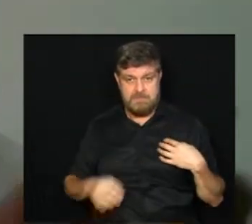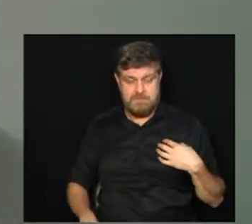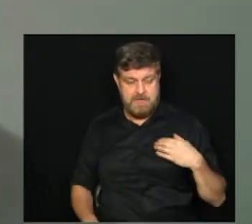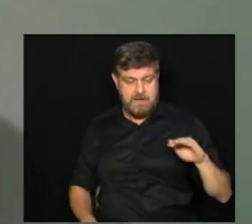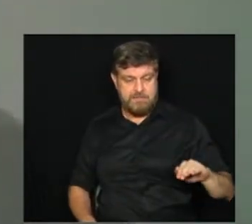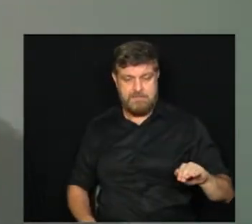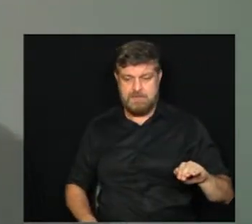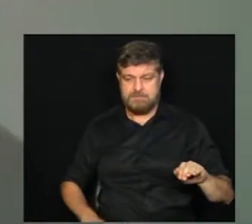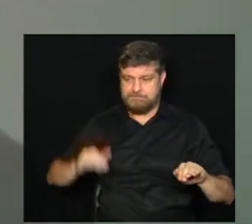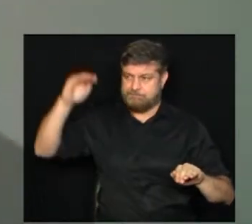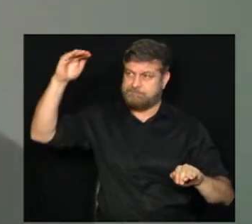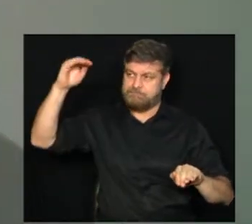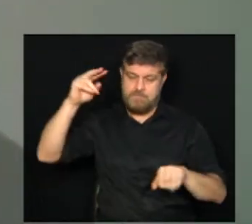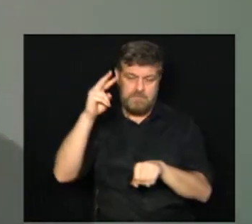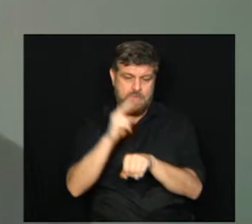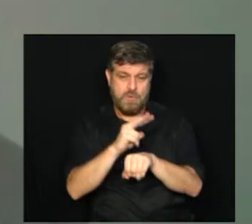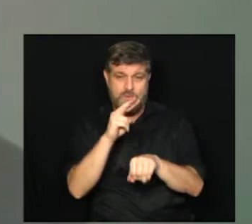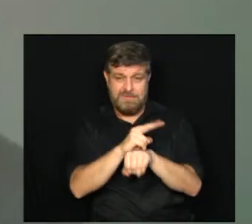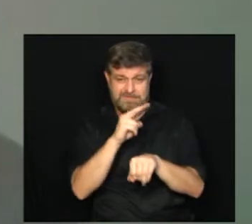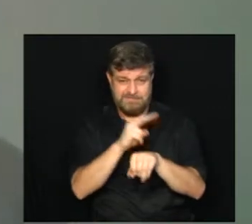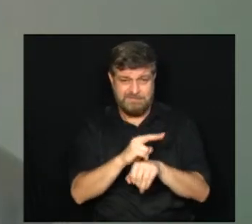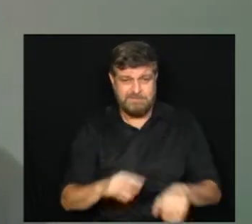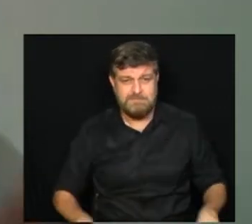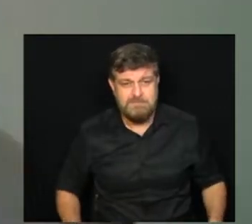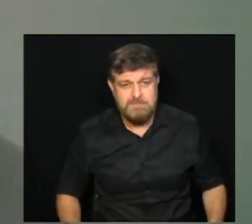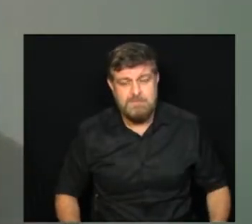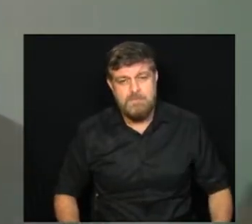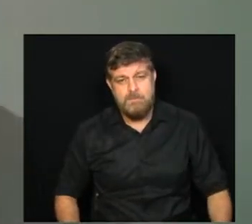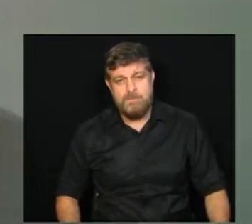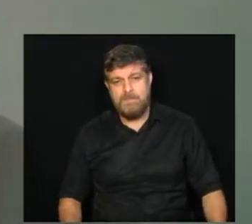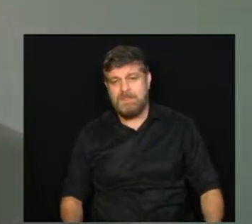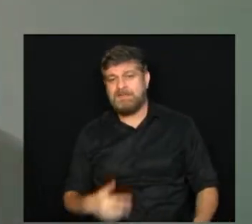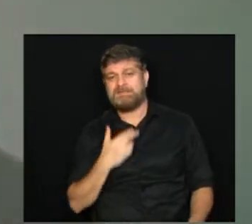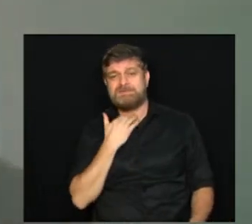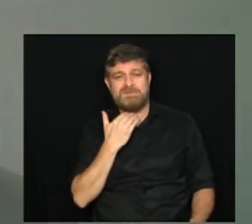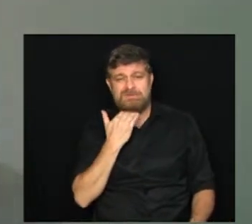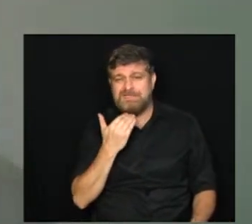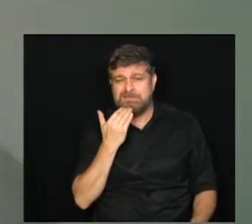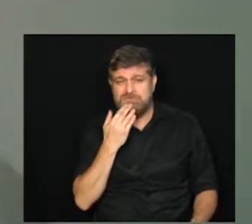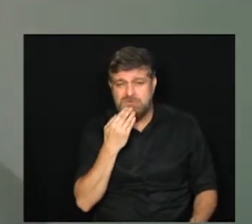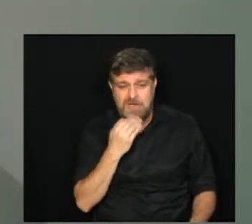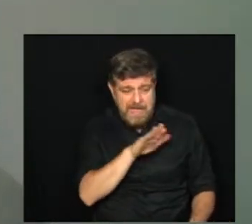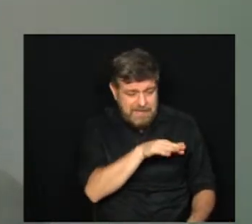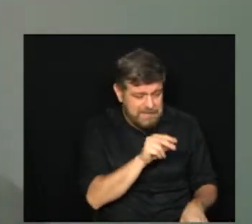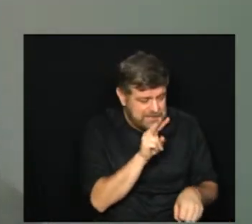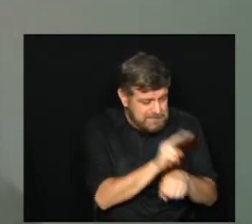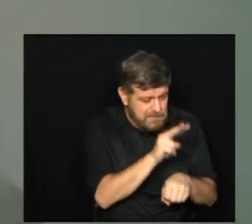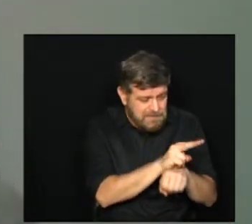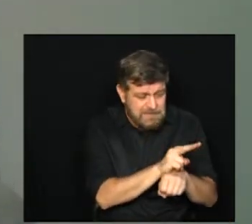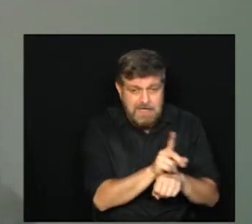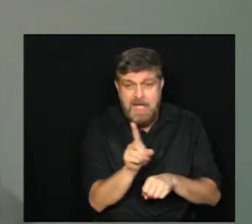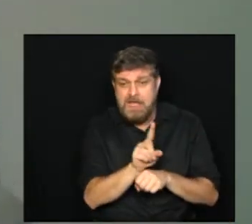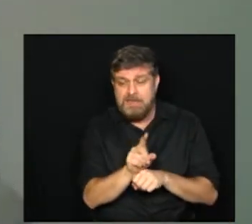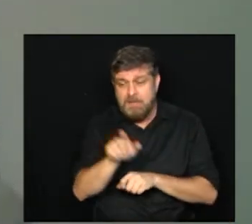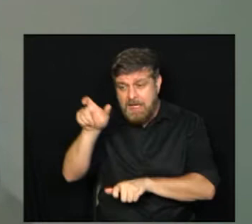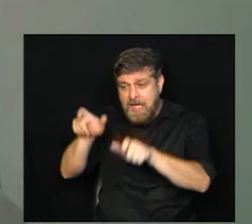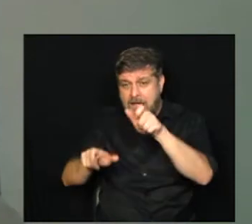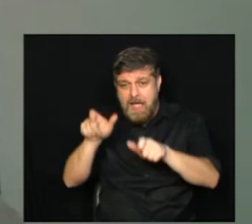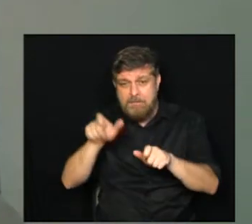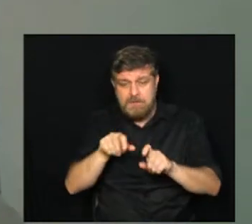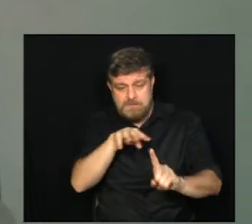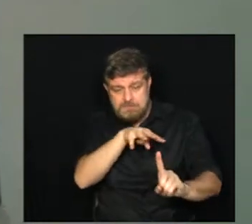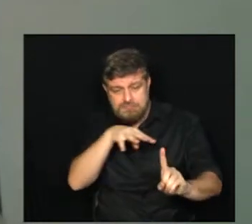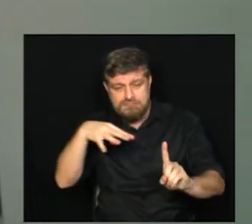mazelas, ela transfere muitas vezes para a criança. Então, não adianta só olhar a criança, tem que olhar todo o entorno da criança. E essa é a